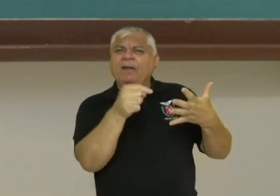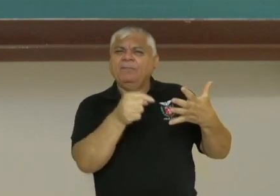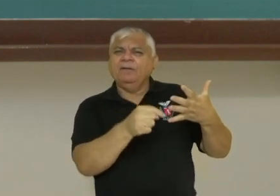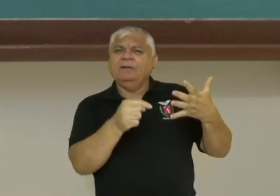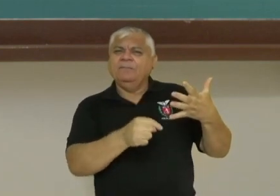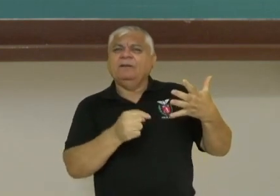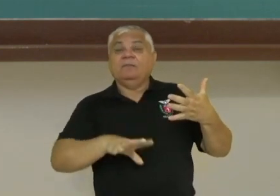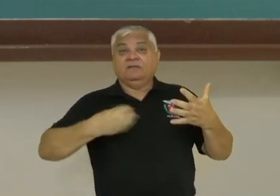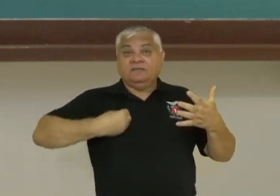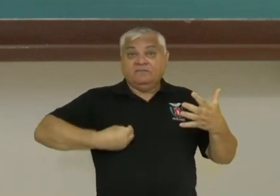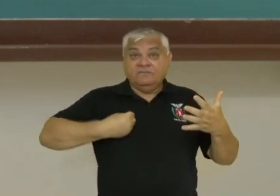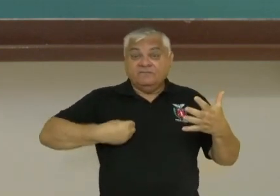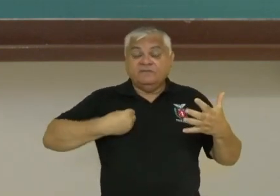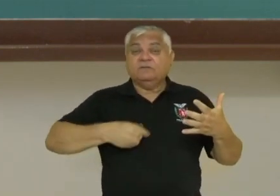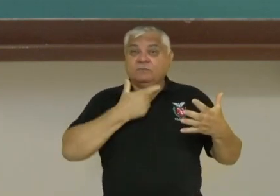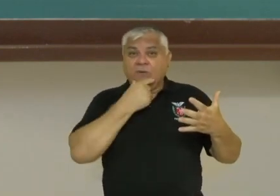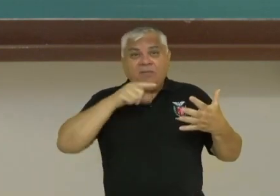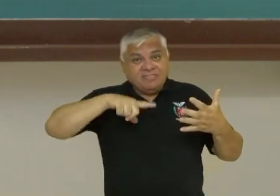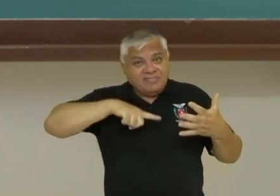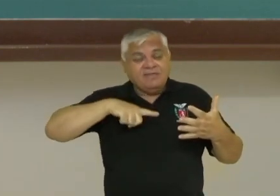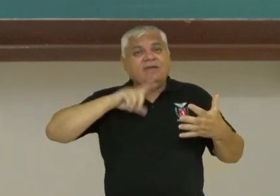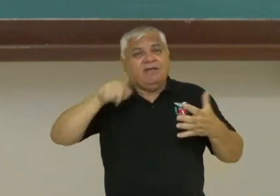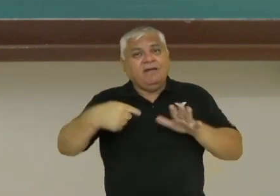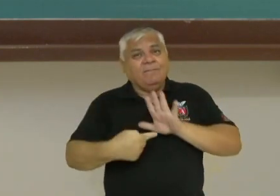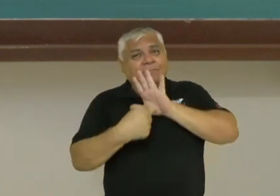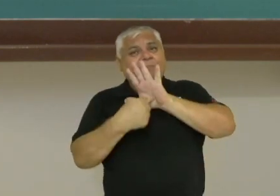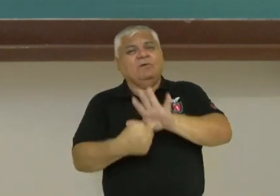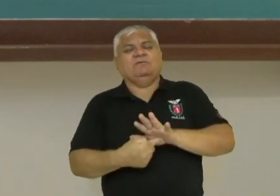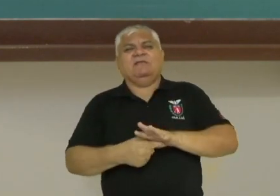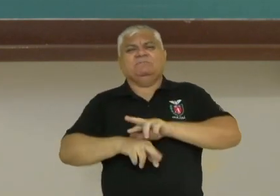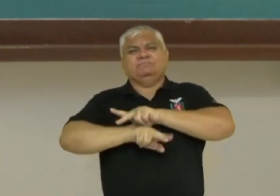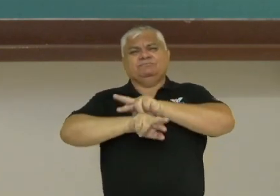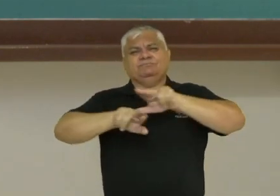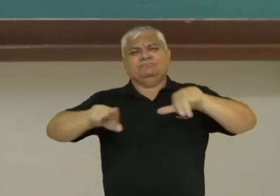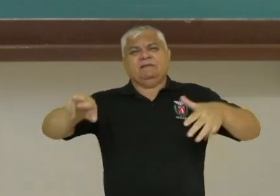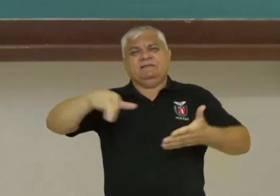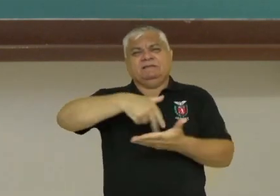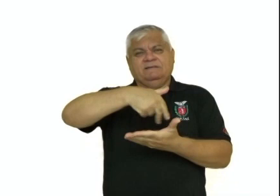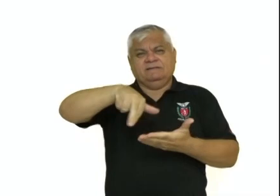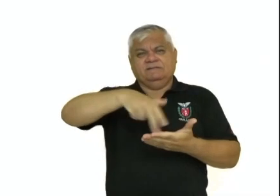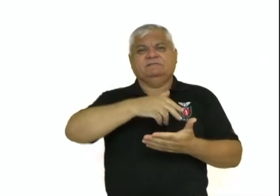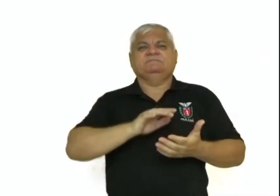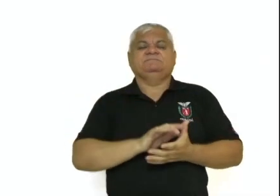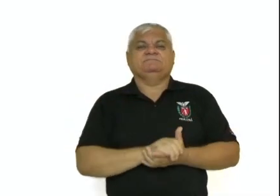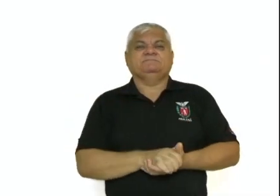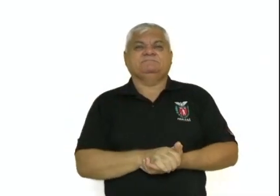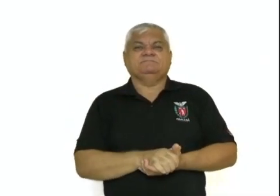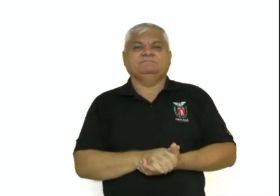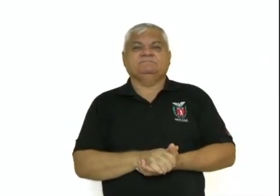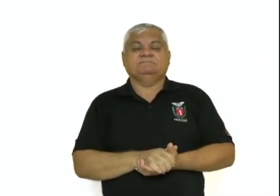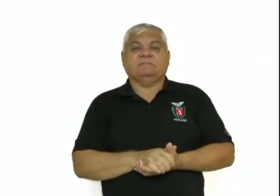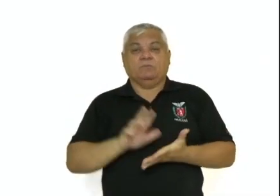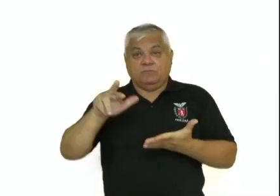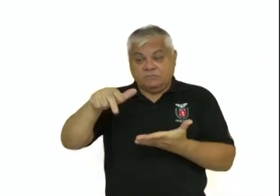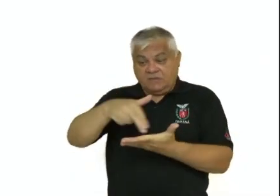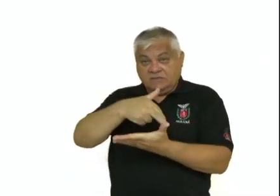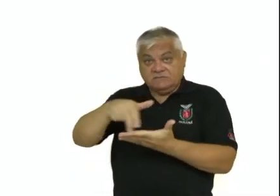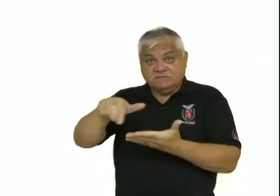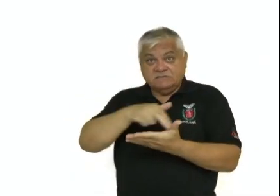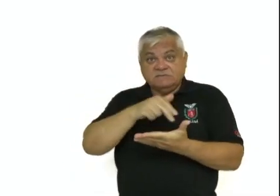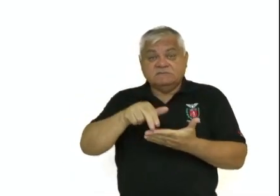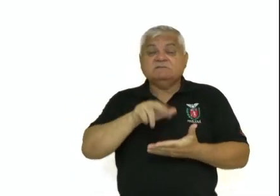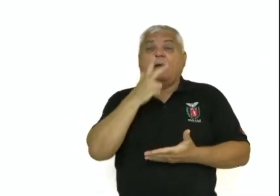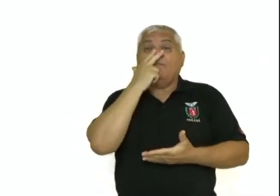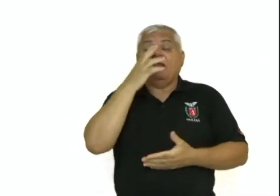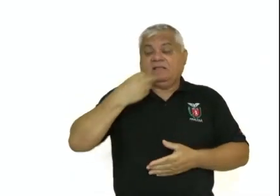do homem, eles eram representados por diferentes danças. Dançar, então, era inseparável do